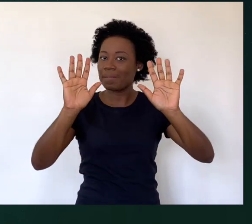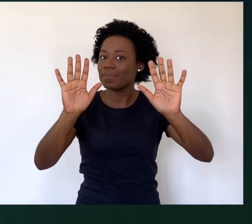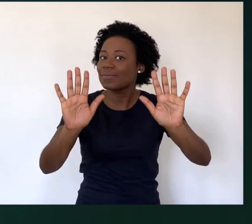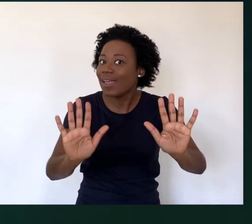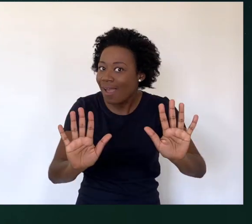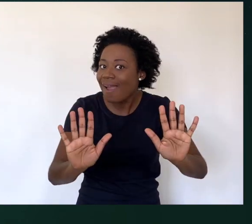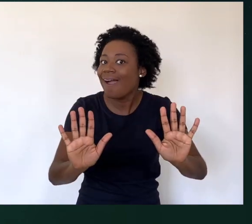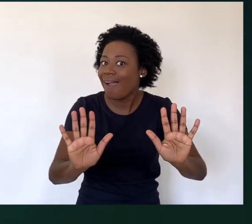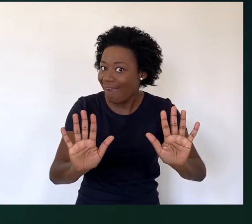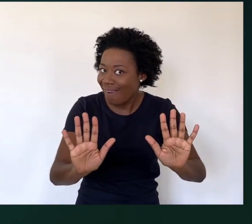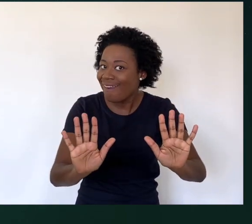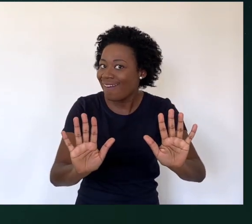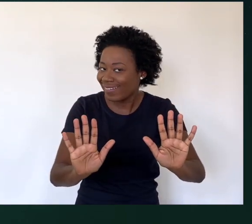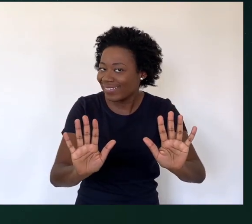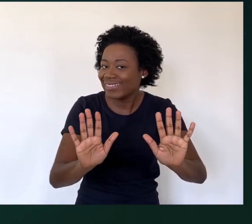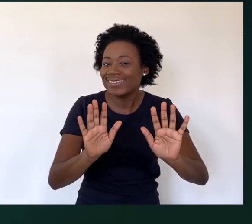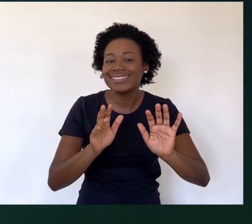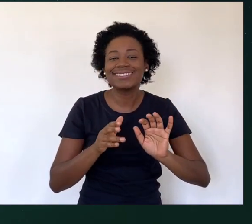Mas